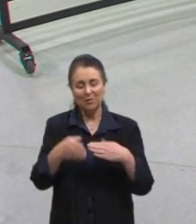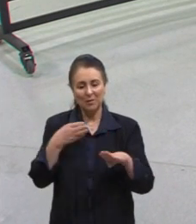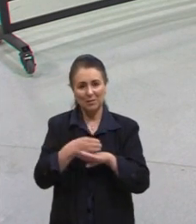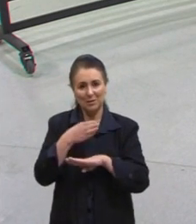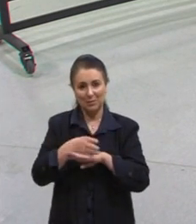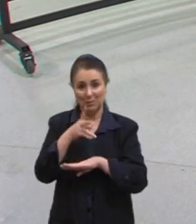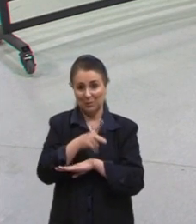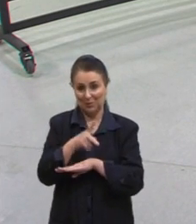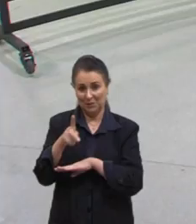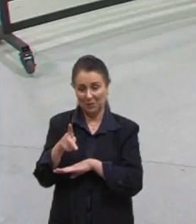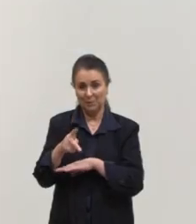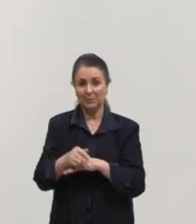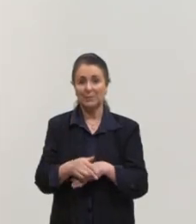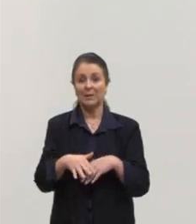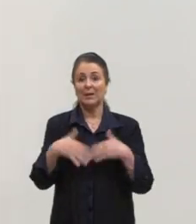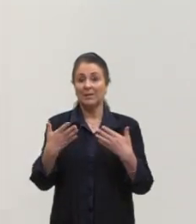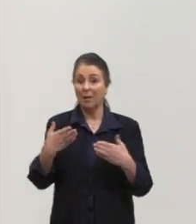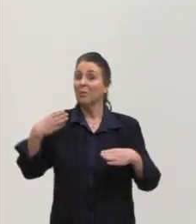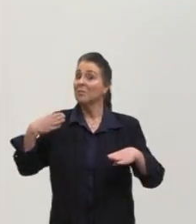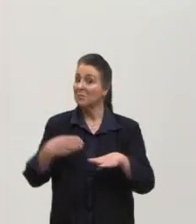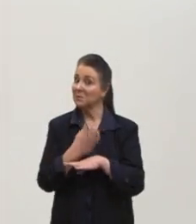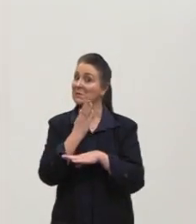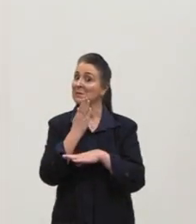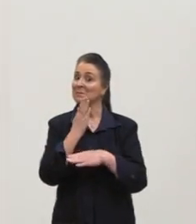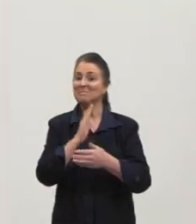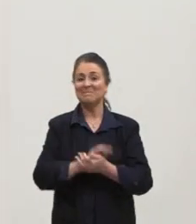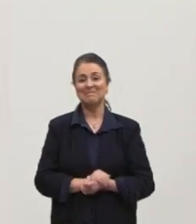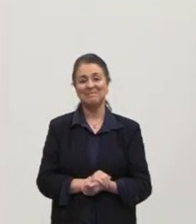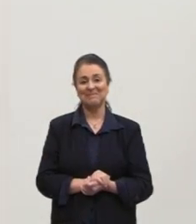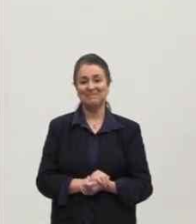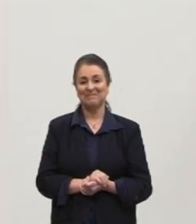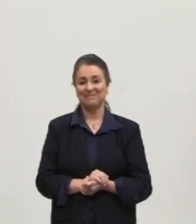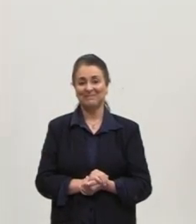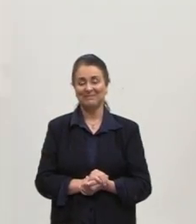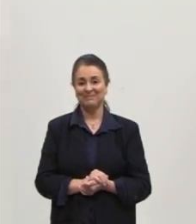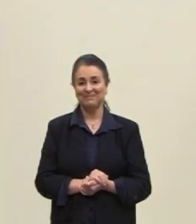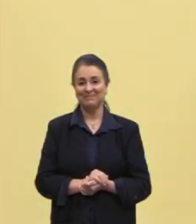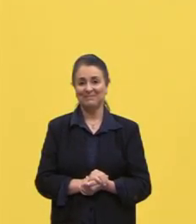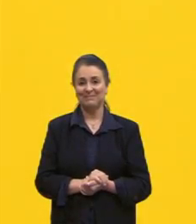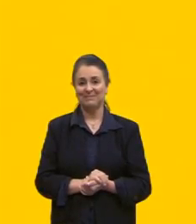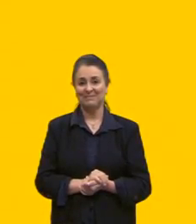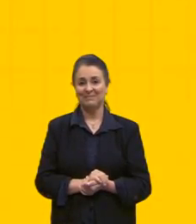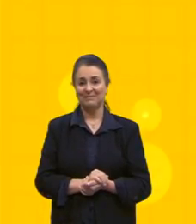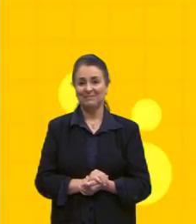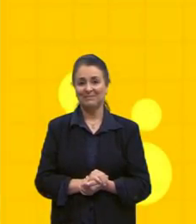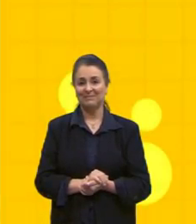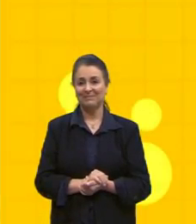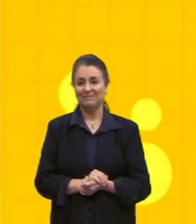participação pessoal partiu passar em beijão forte abraço